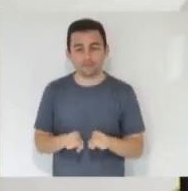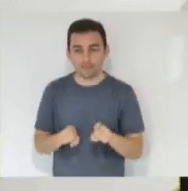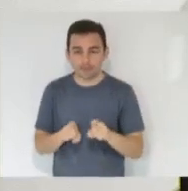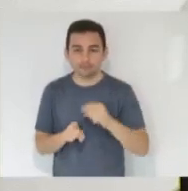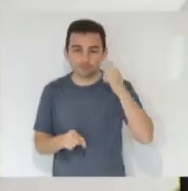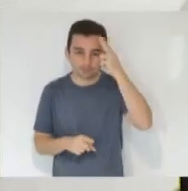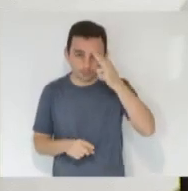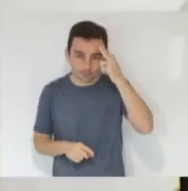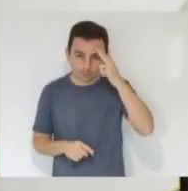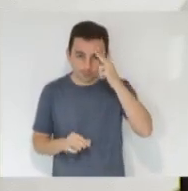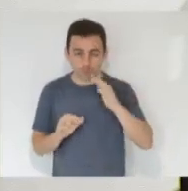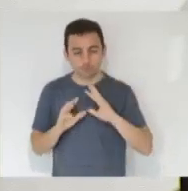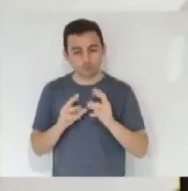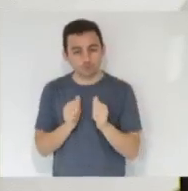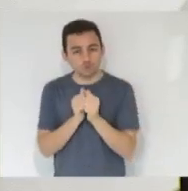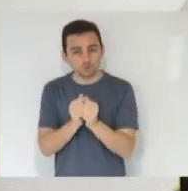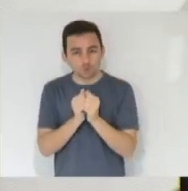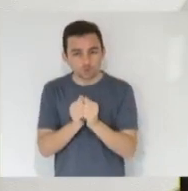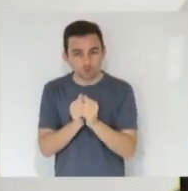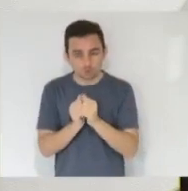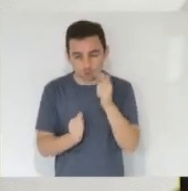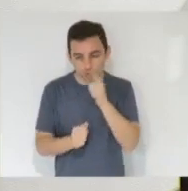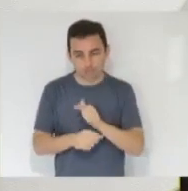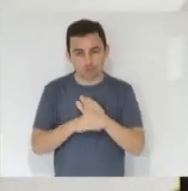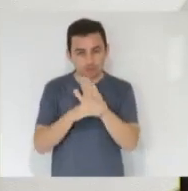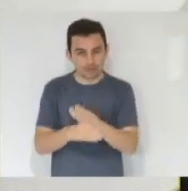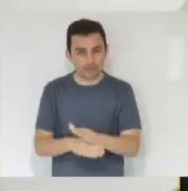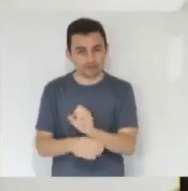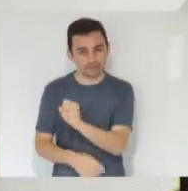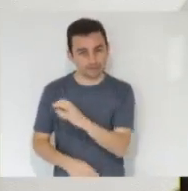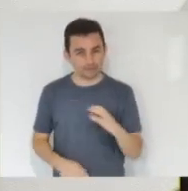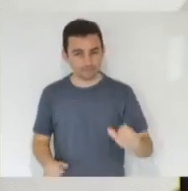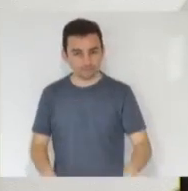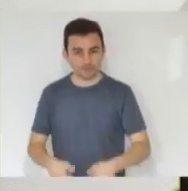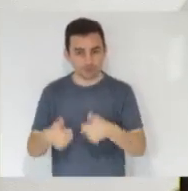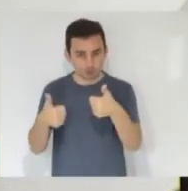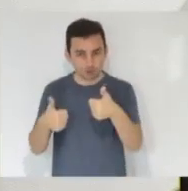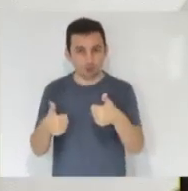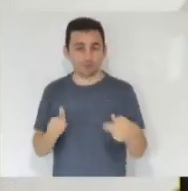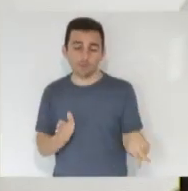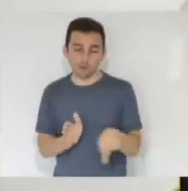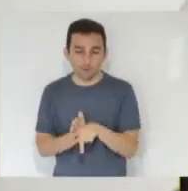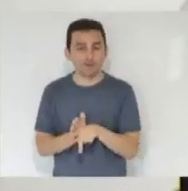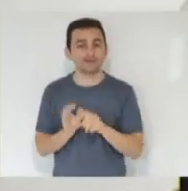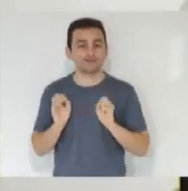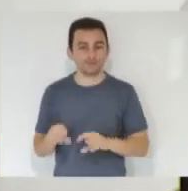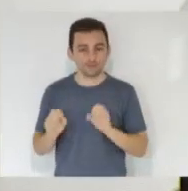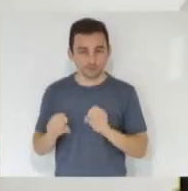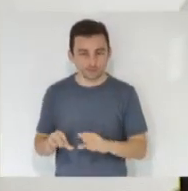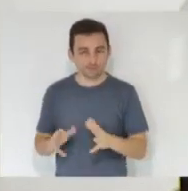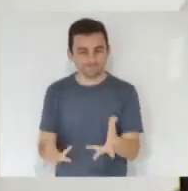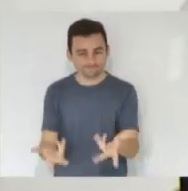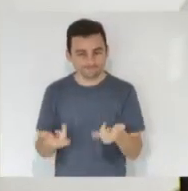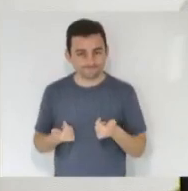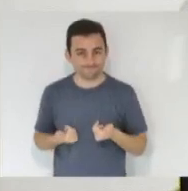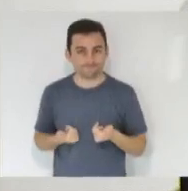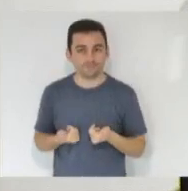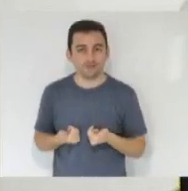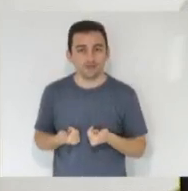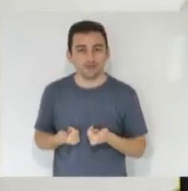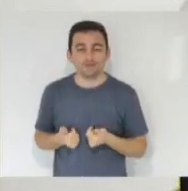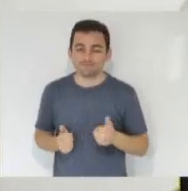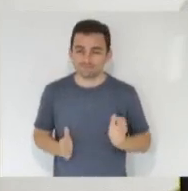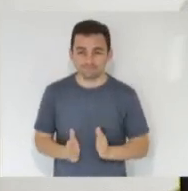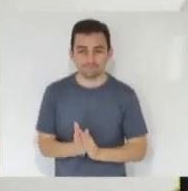catarinenses em fazer uma Santa Catarina cada vez melhor através da educação de qualidade.